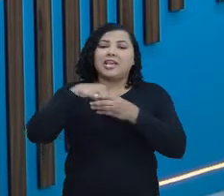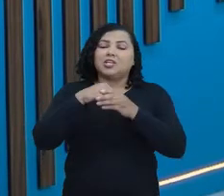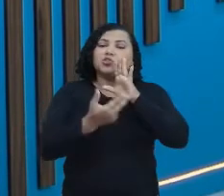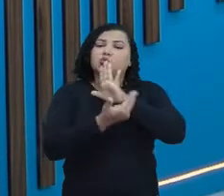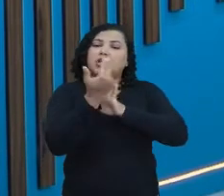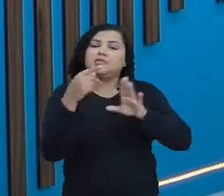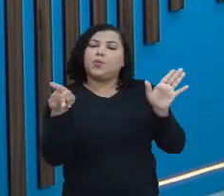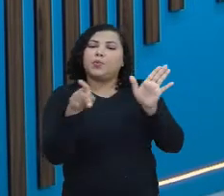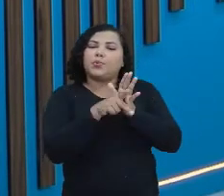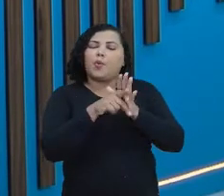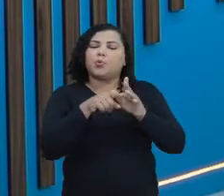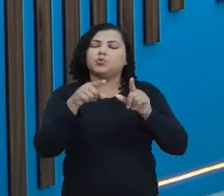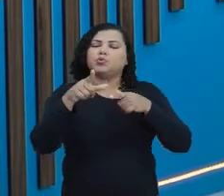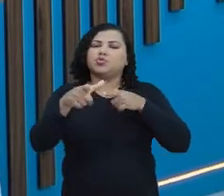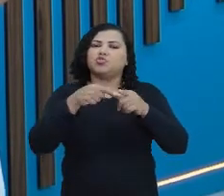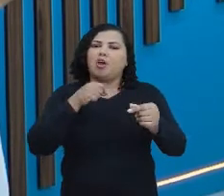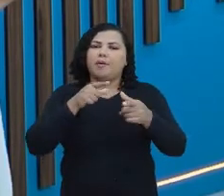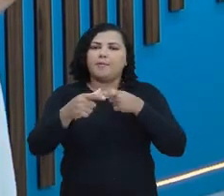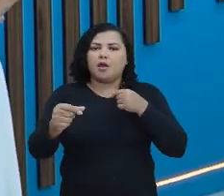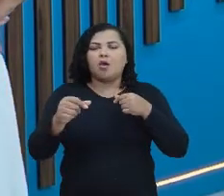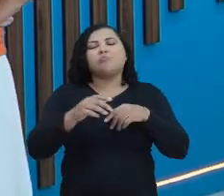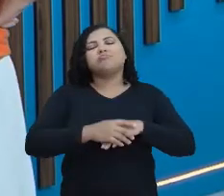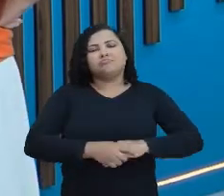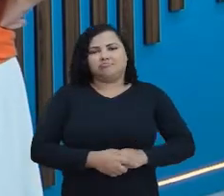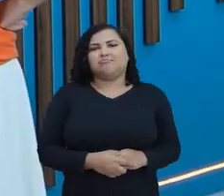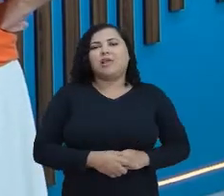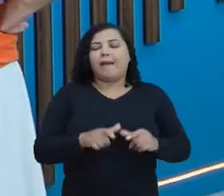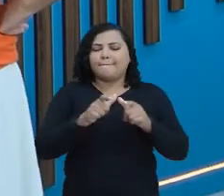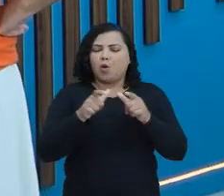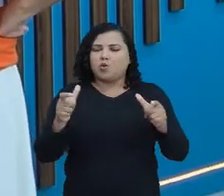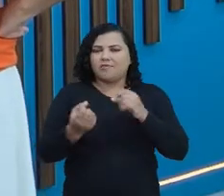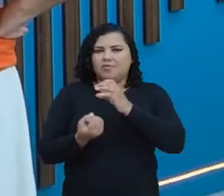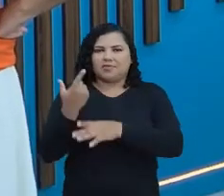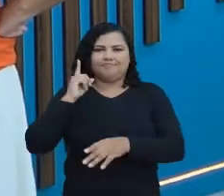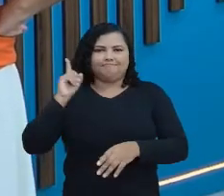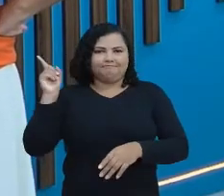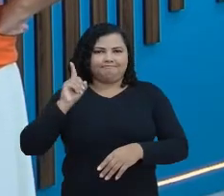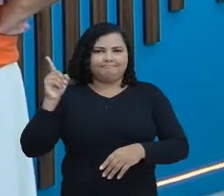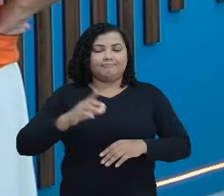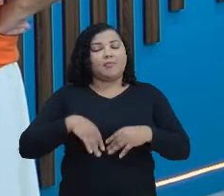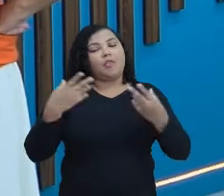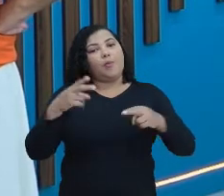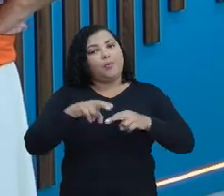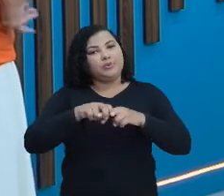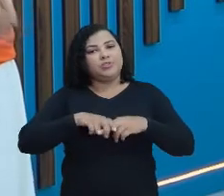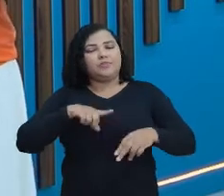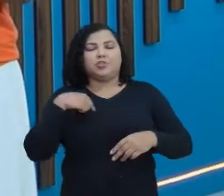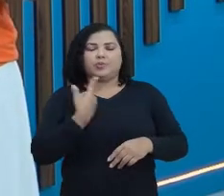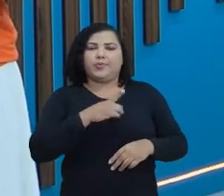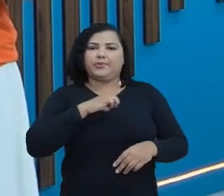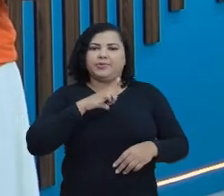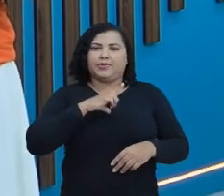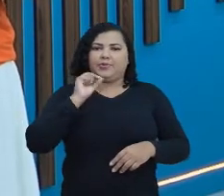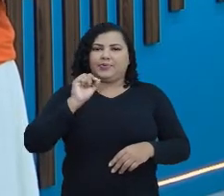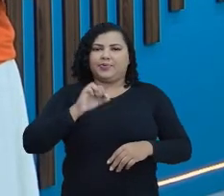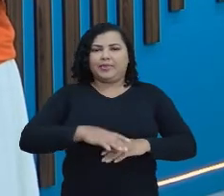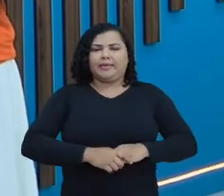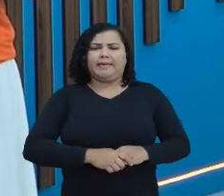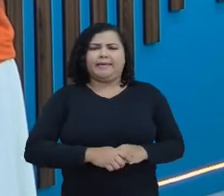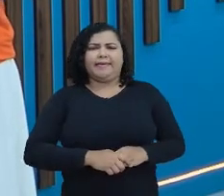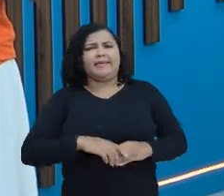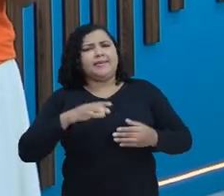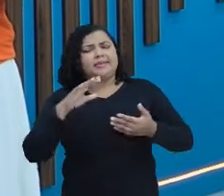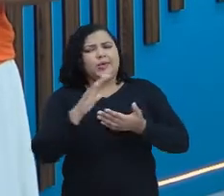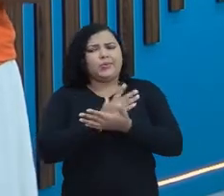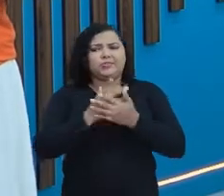emojis vêm, em sua maioria, do Oriente, né? Japão e tal. E aí, por isso que a gente tem